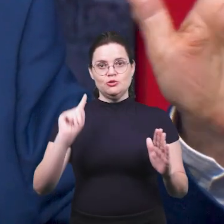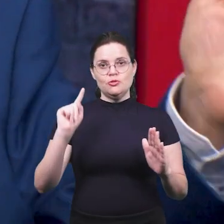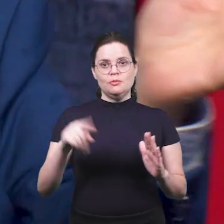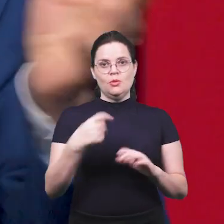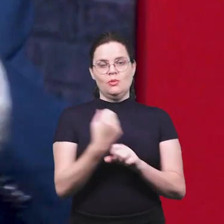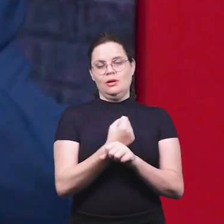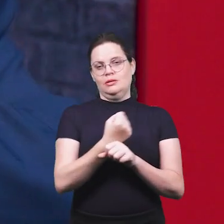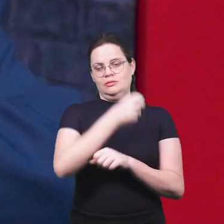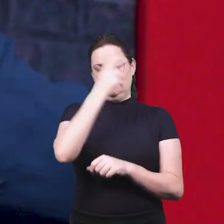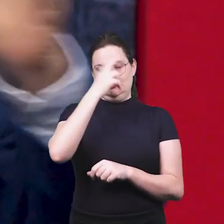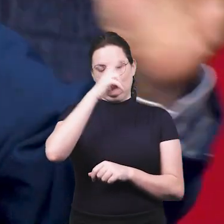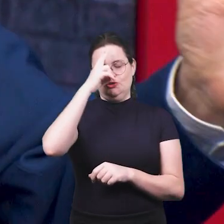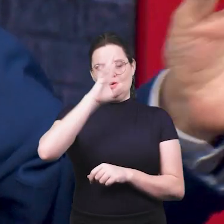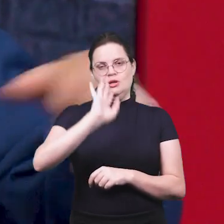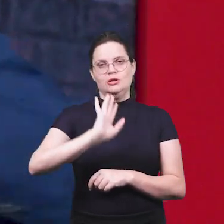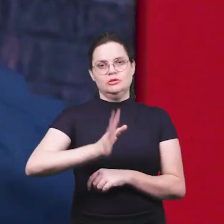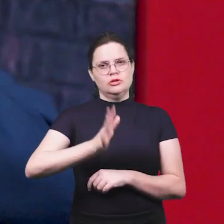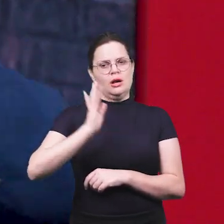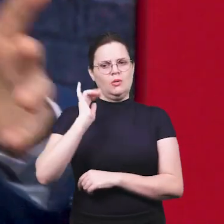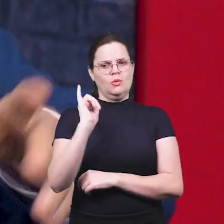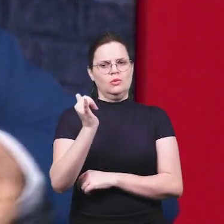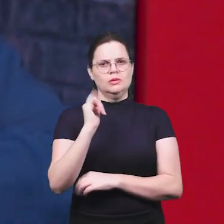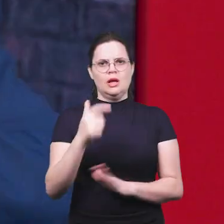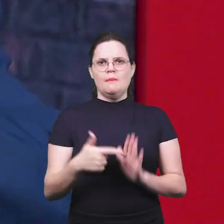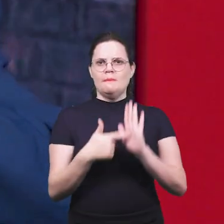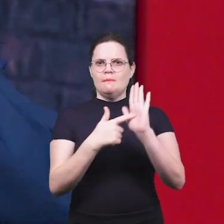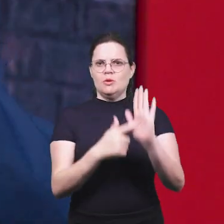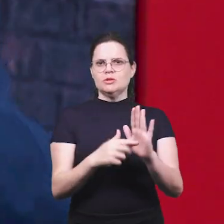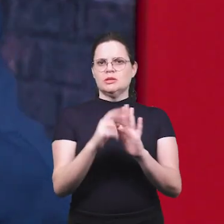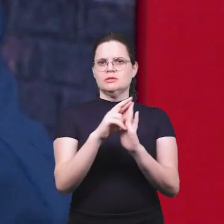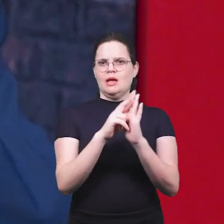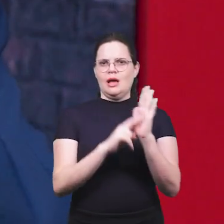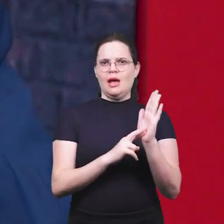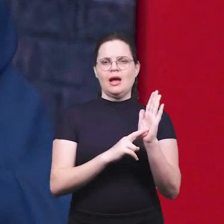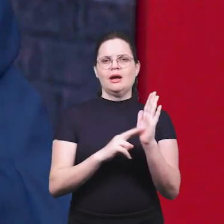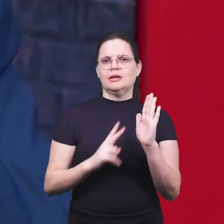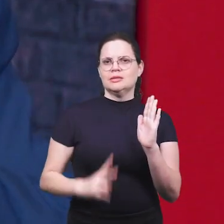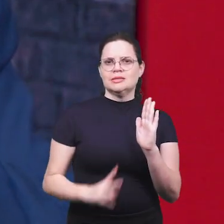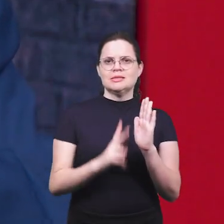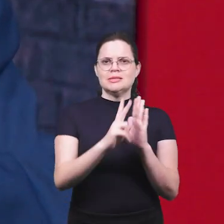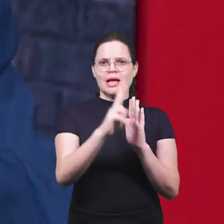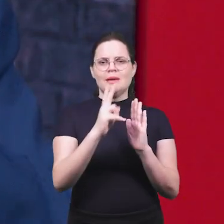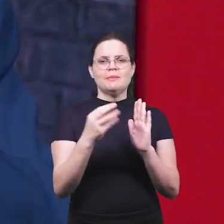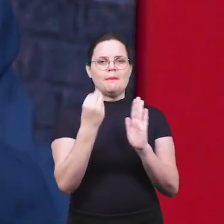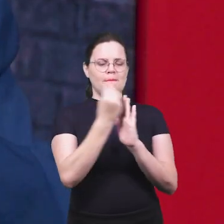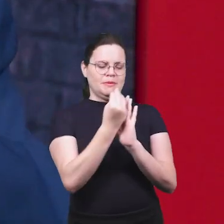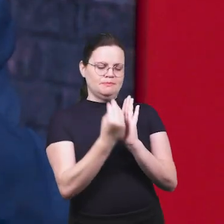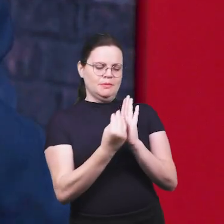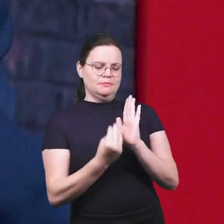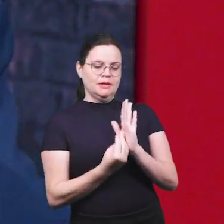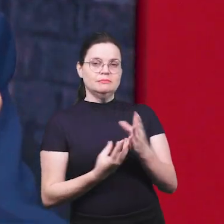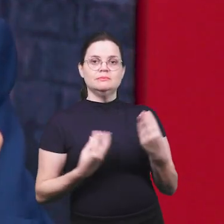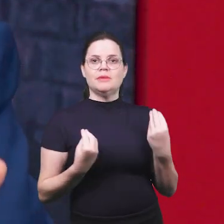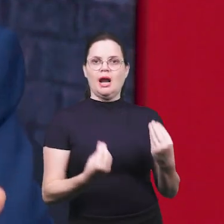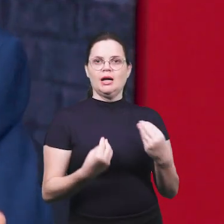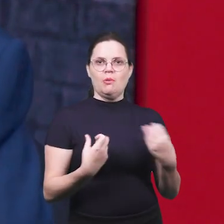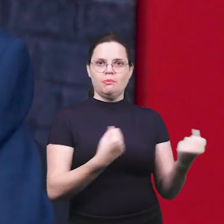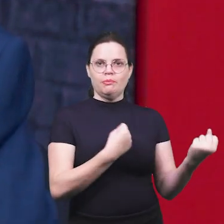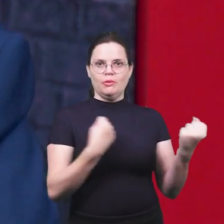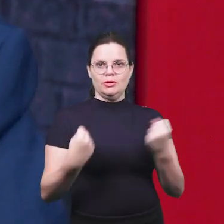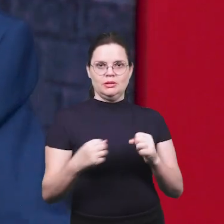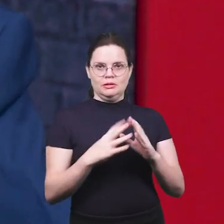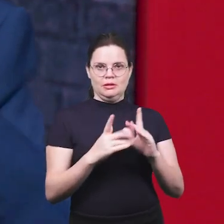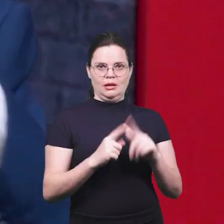história, prosperando esses dogmas, cada vez mudando em favor de fortalecimento do poder da